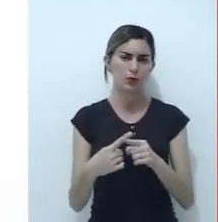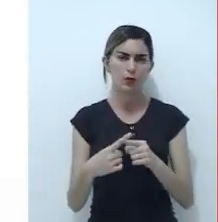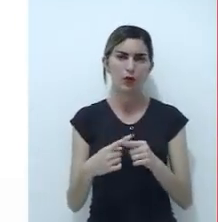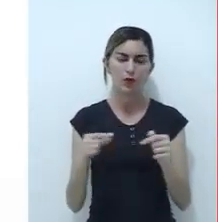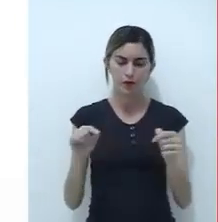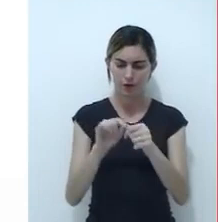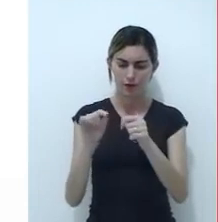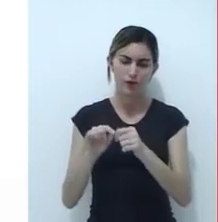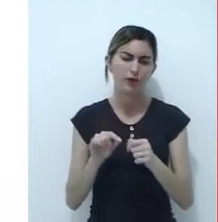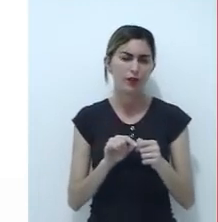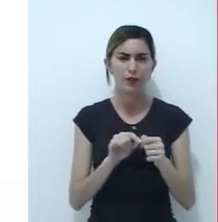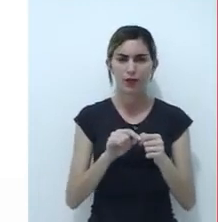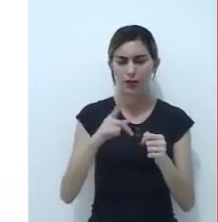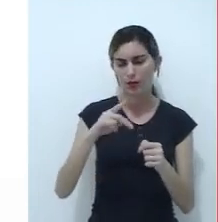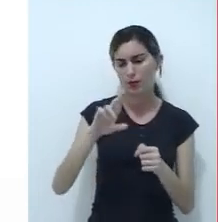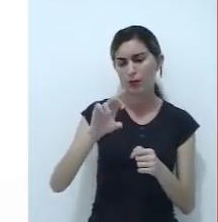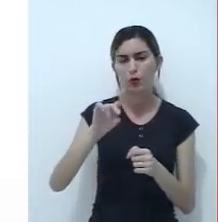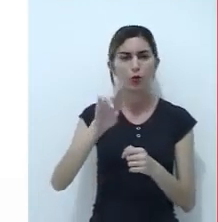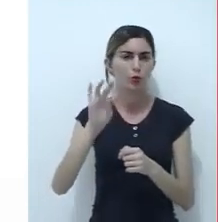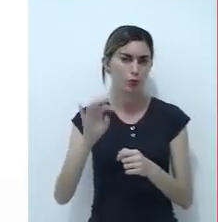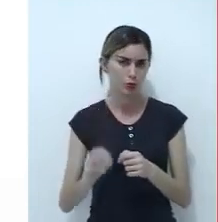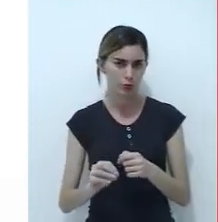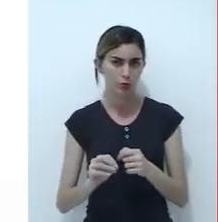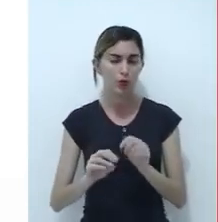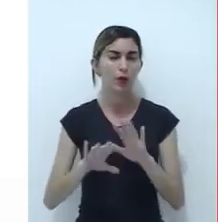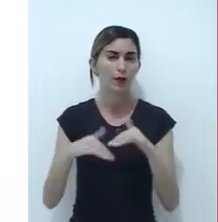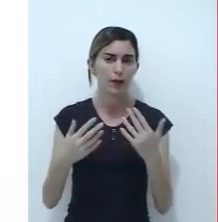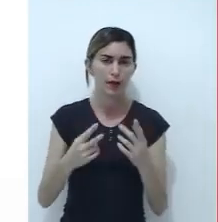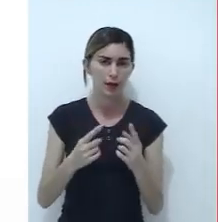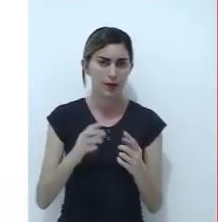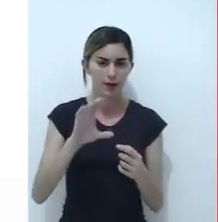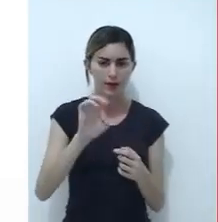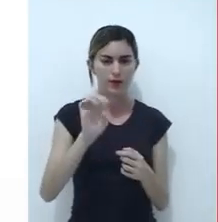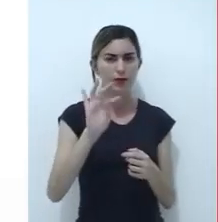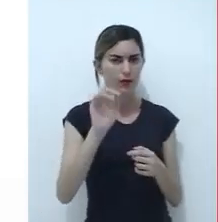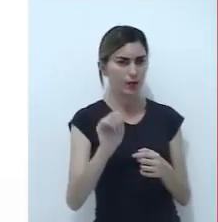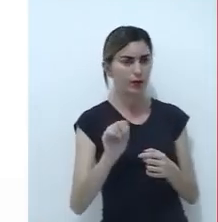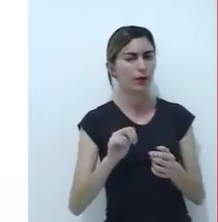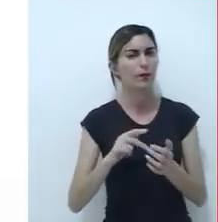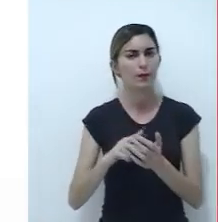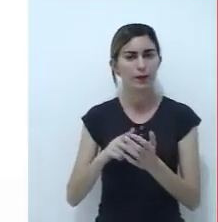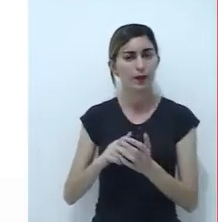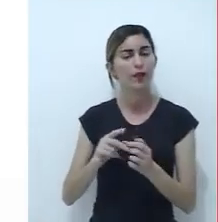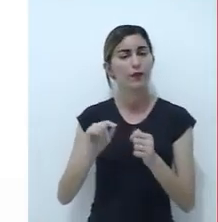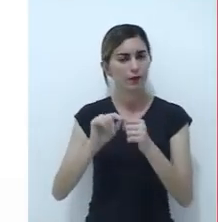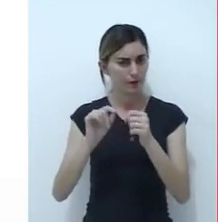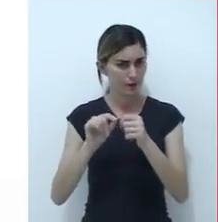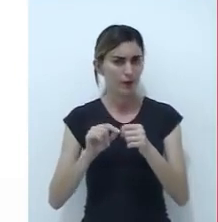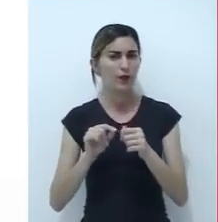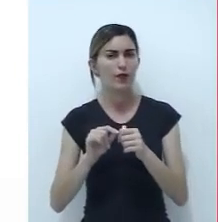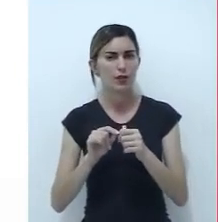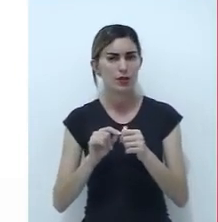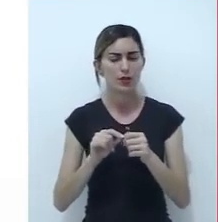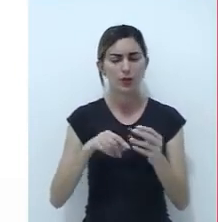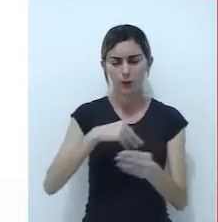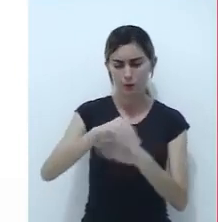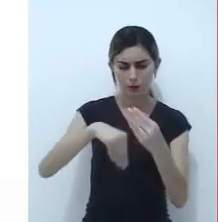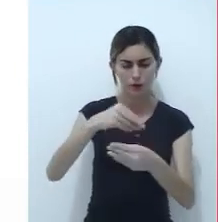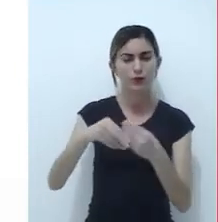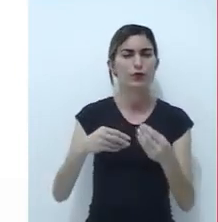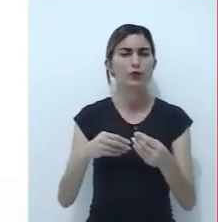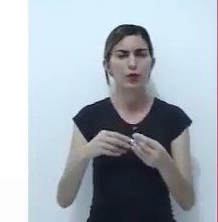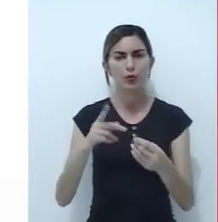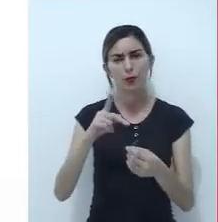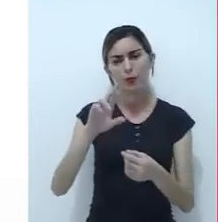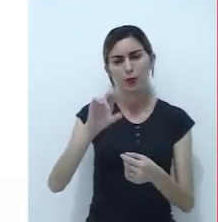está formando o produto. E a seta, na realidade, é para formar, para